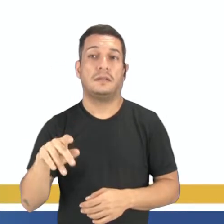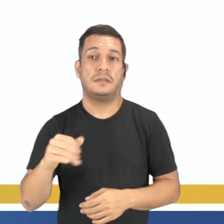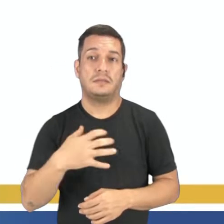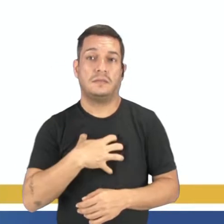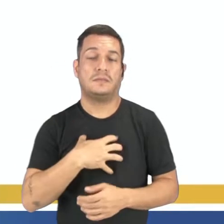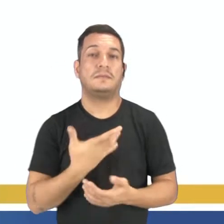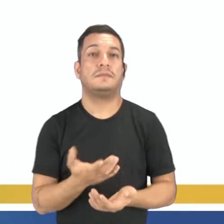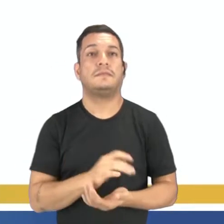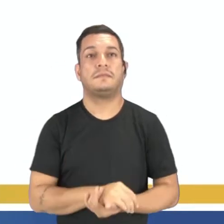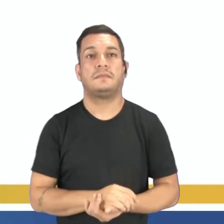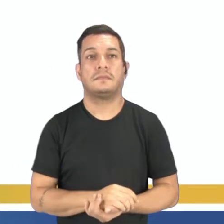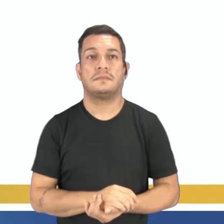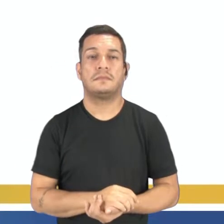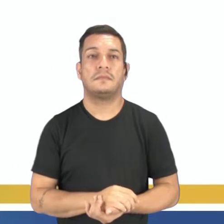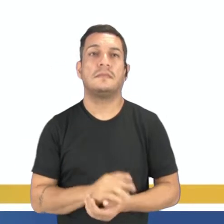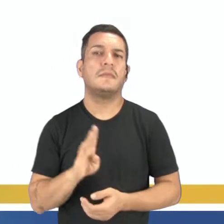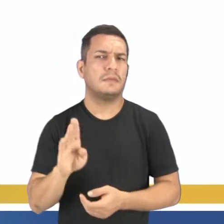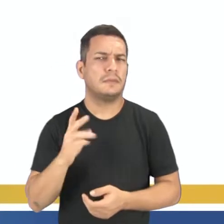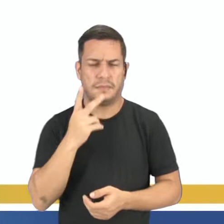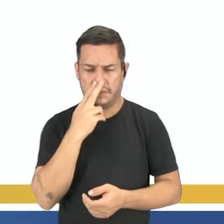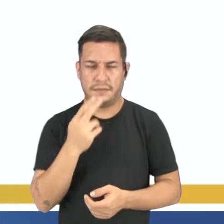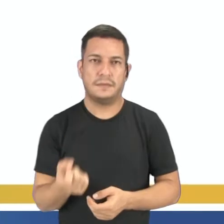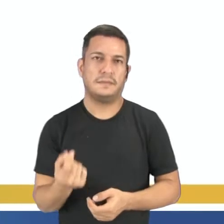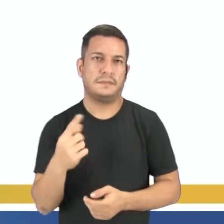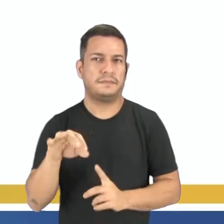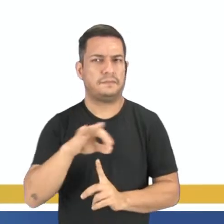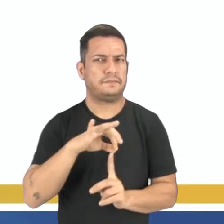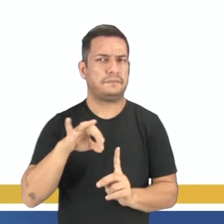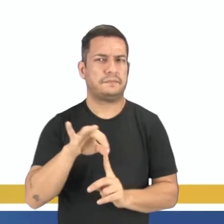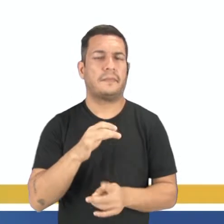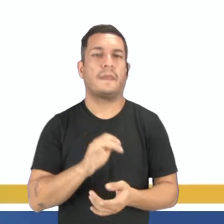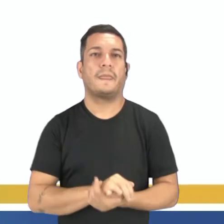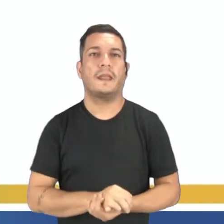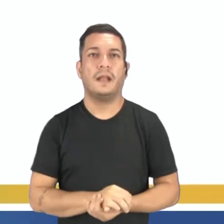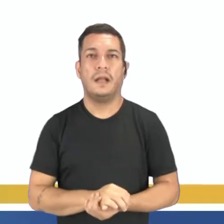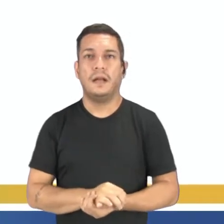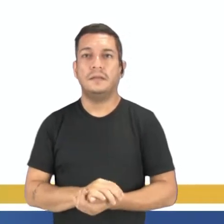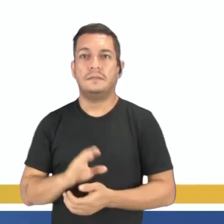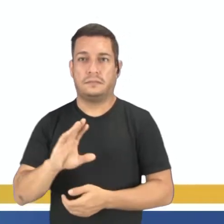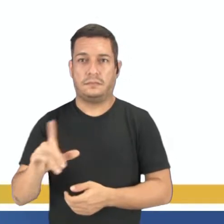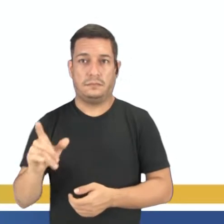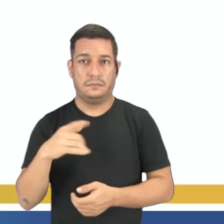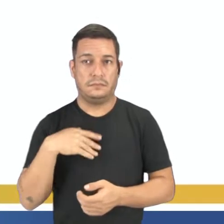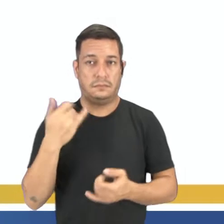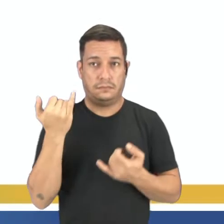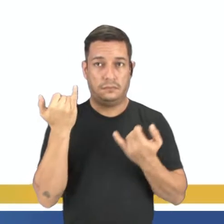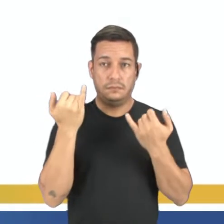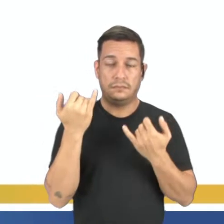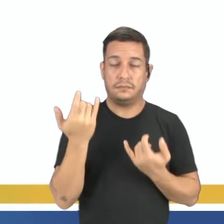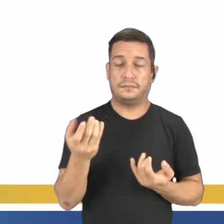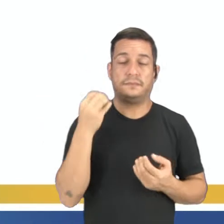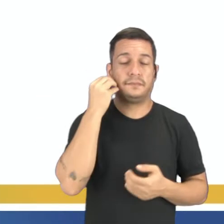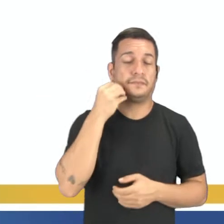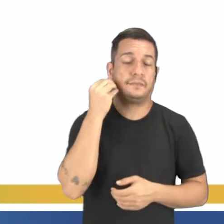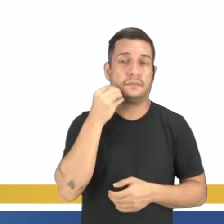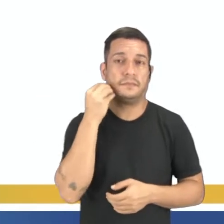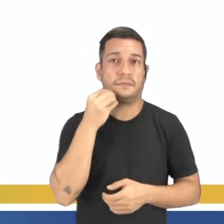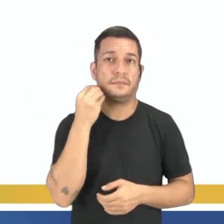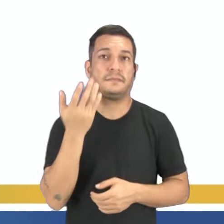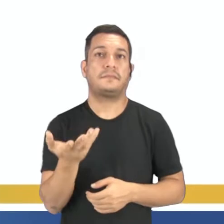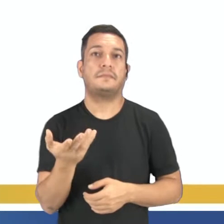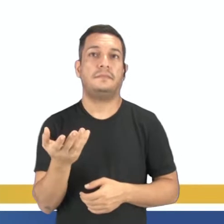evidente, óbvio. Tá meio esquisita a letra B. O espírito, ele classifica os dados da experiência